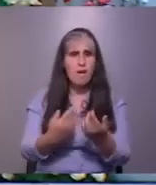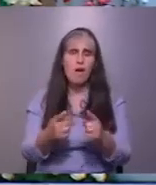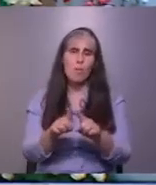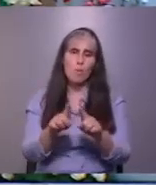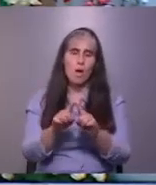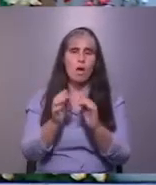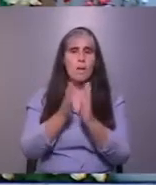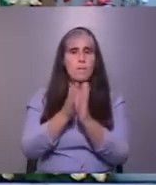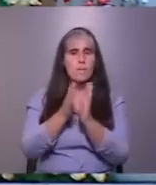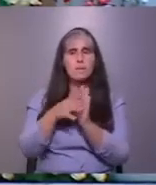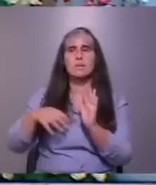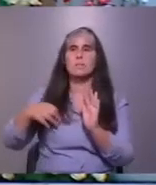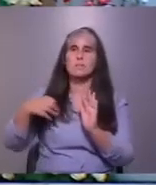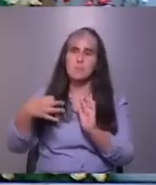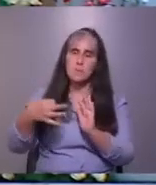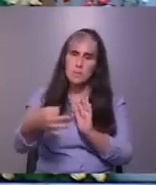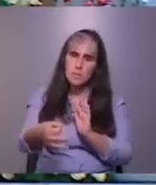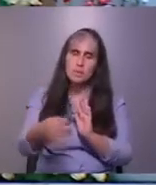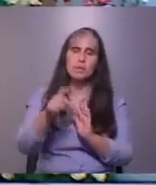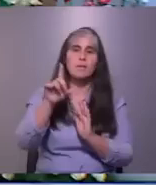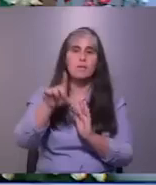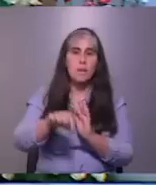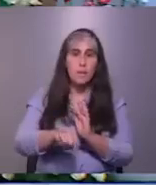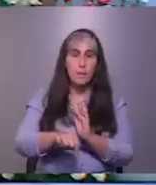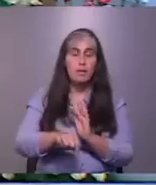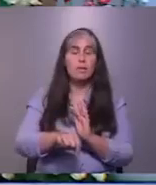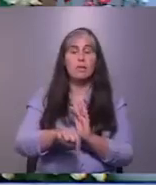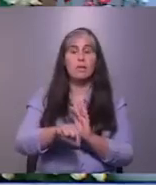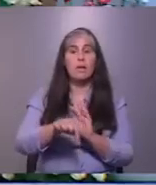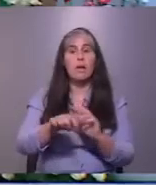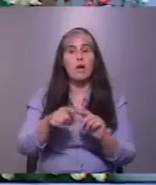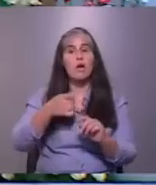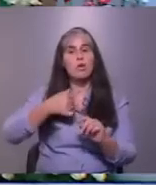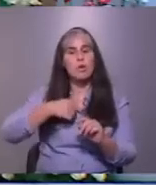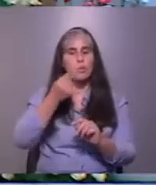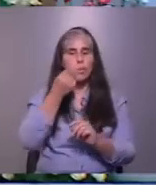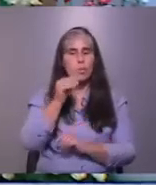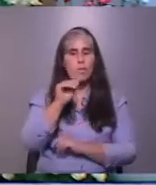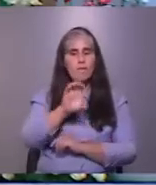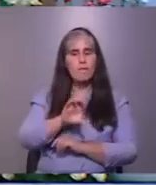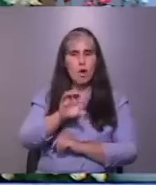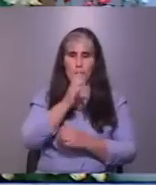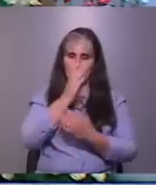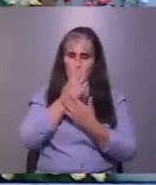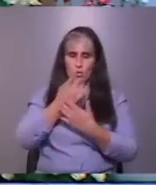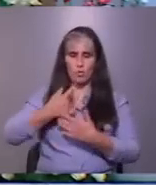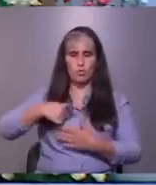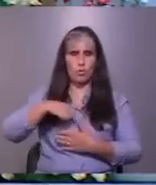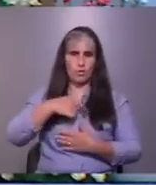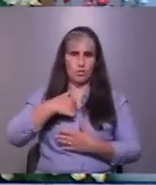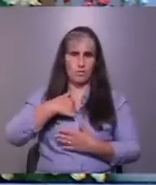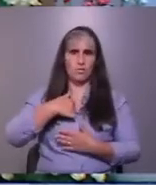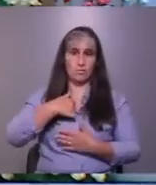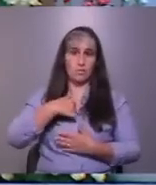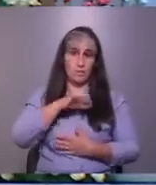com que participamos na celebração da Eucaristia, quer pelo modo como participamos e como louvamos o Senhor que se